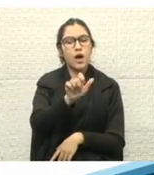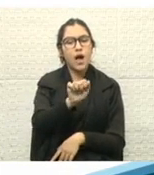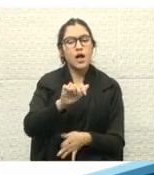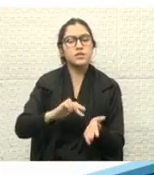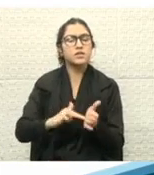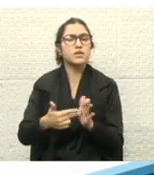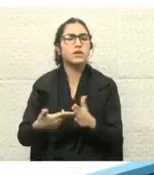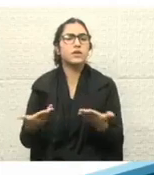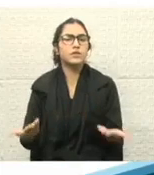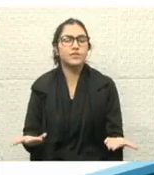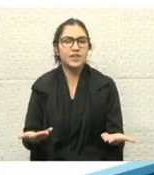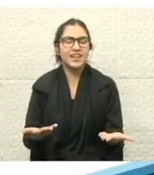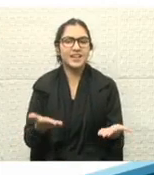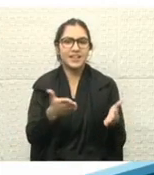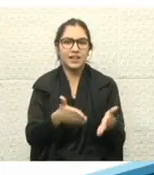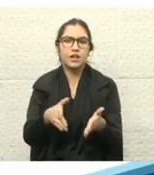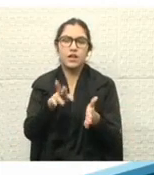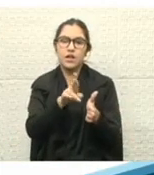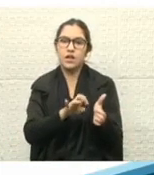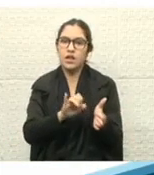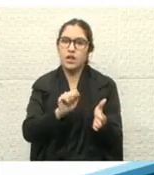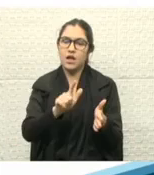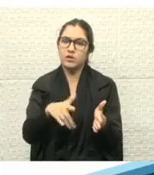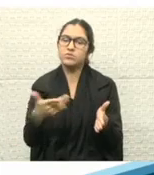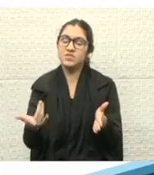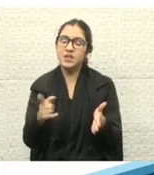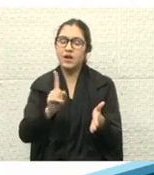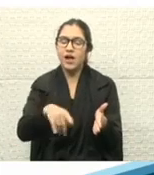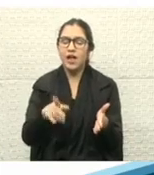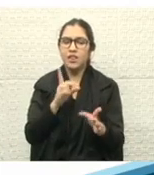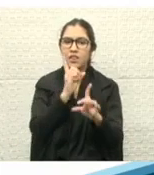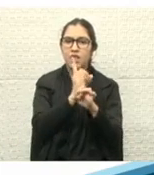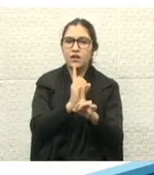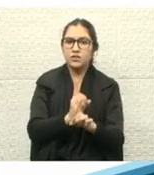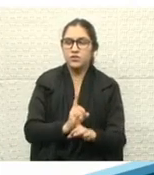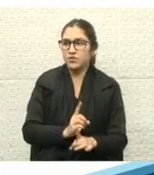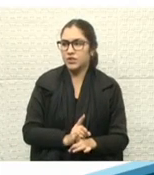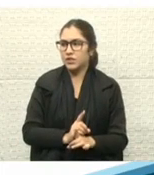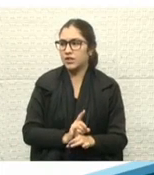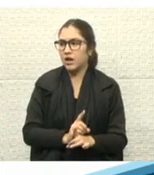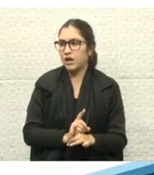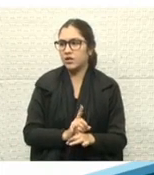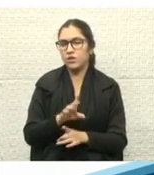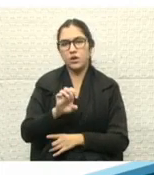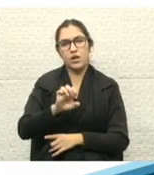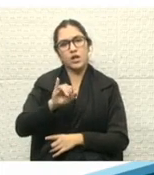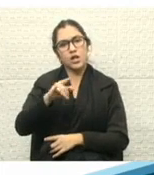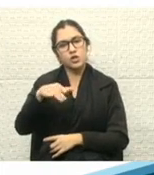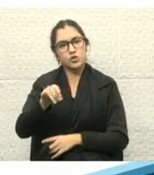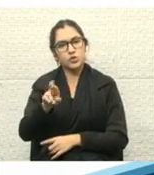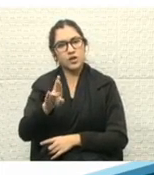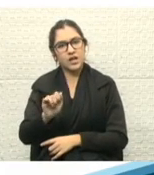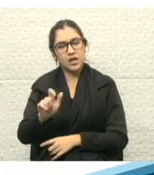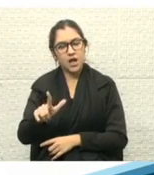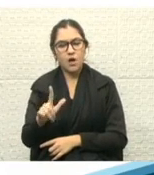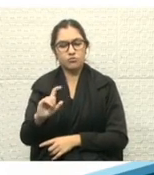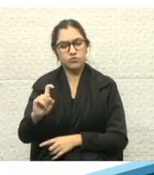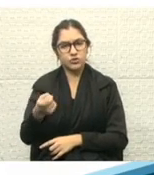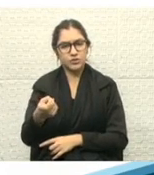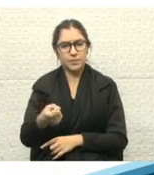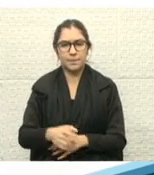diz respeito à parte real. Por isso que ele vai ser identificado no eixo real, no eixo